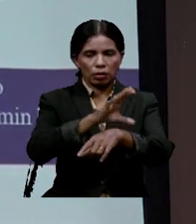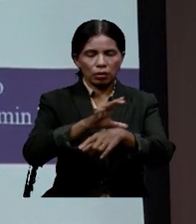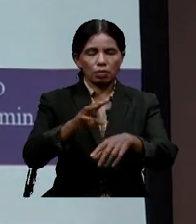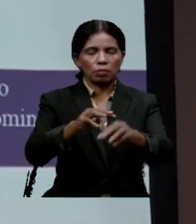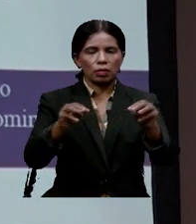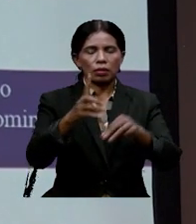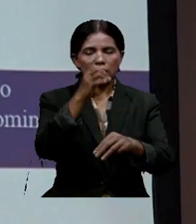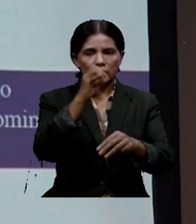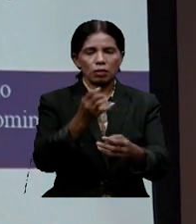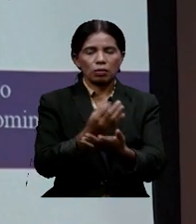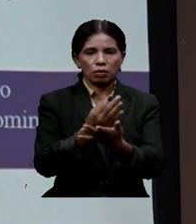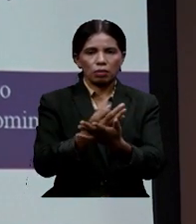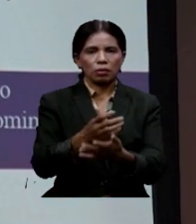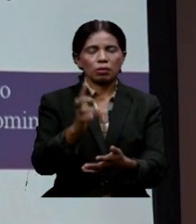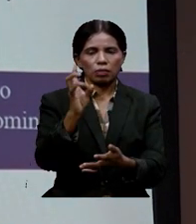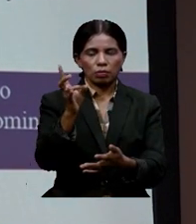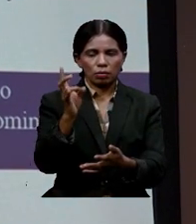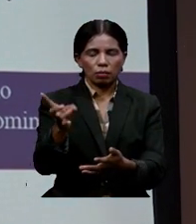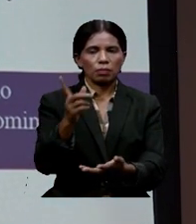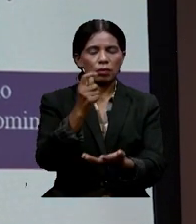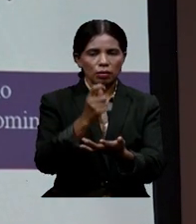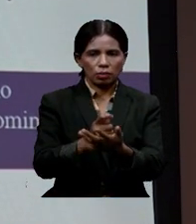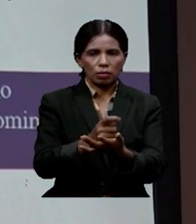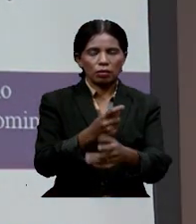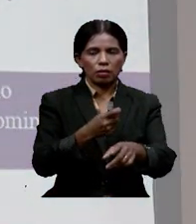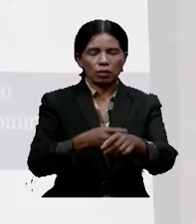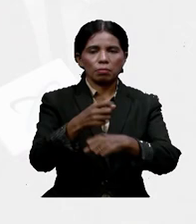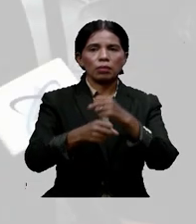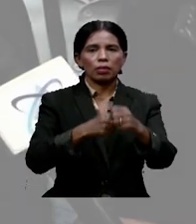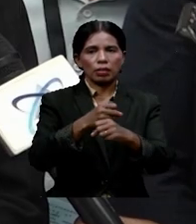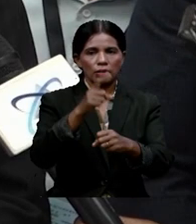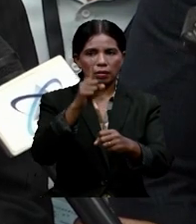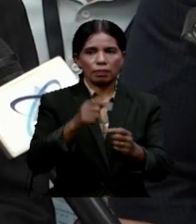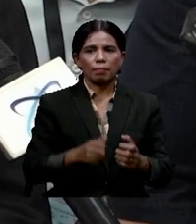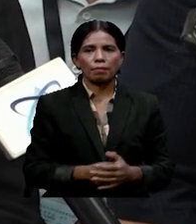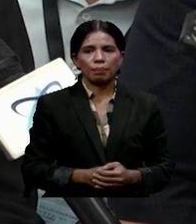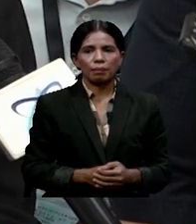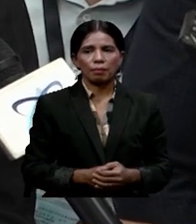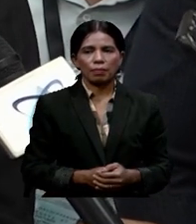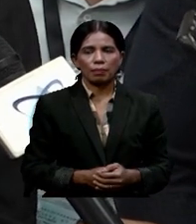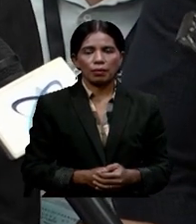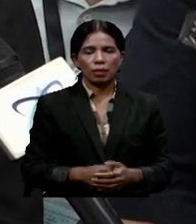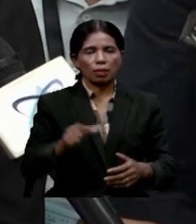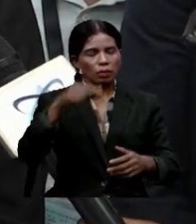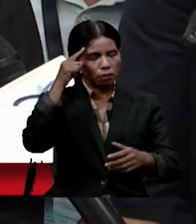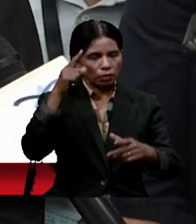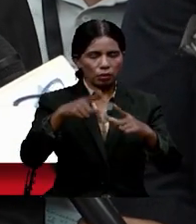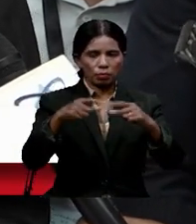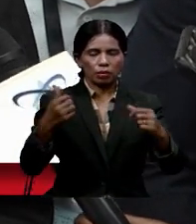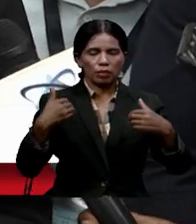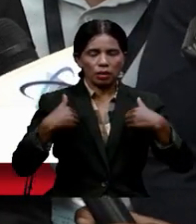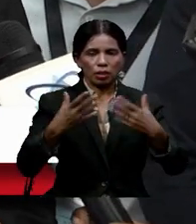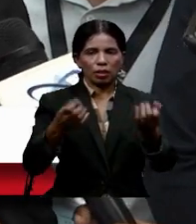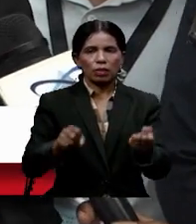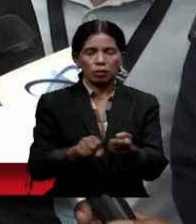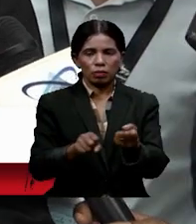o montante lhe urriu em Itunulu Recin o duração tinanida. O governo do Japão se tem compromisso de continuar apoio